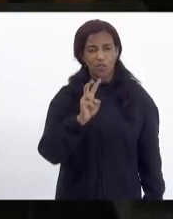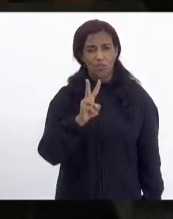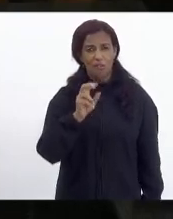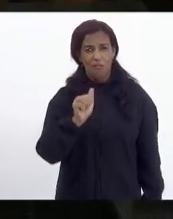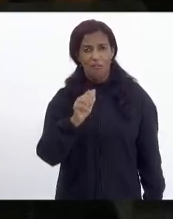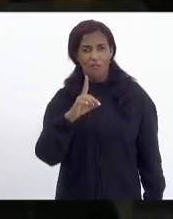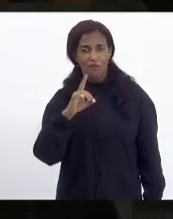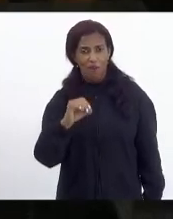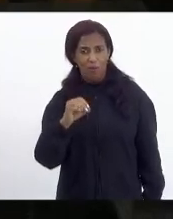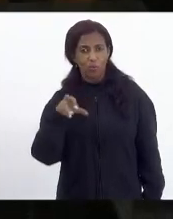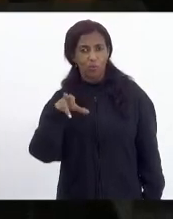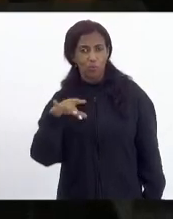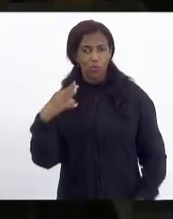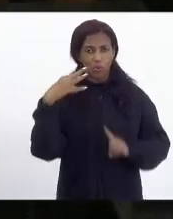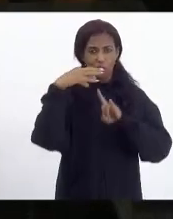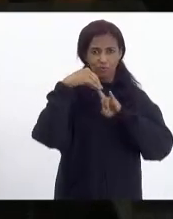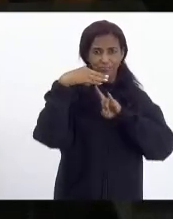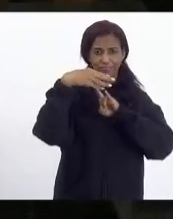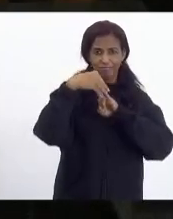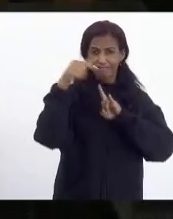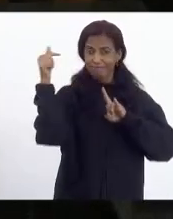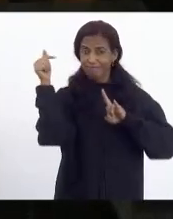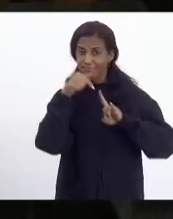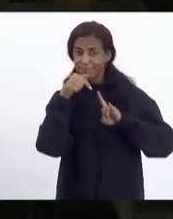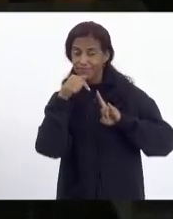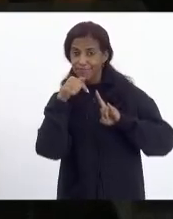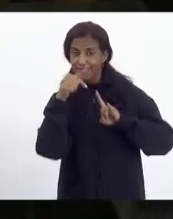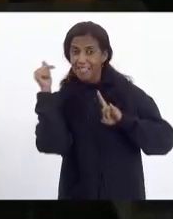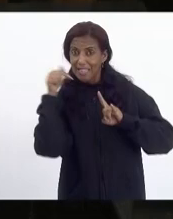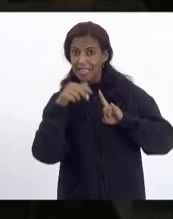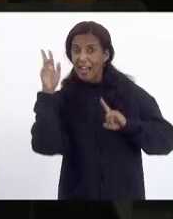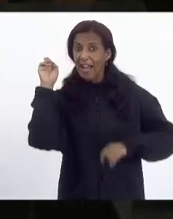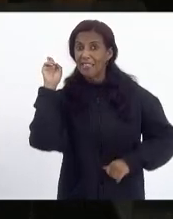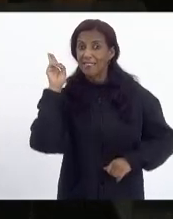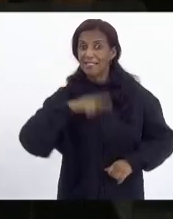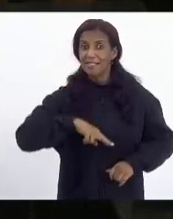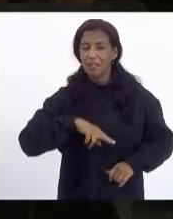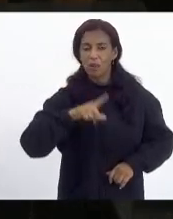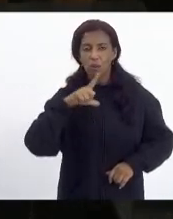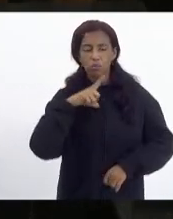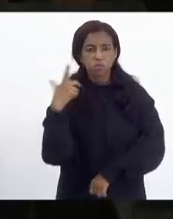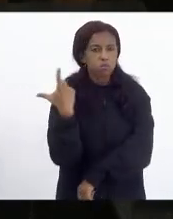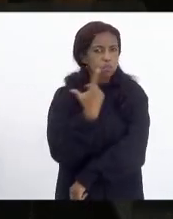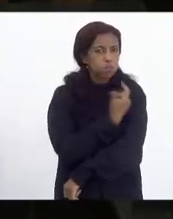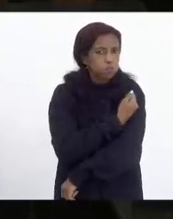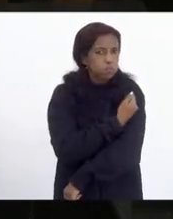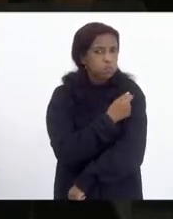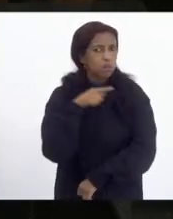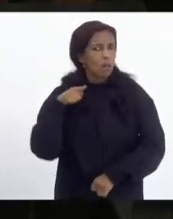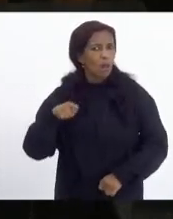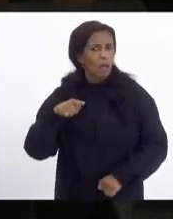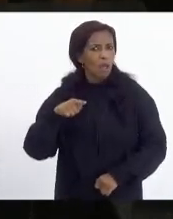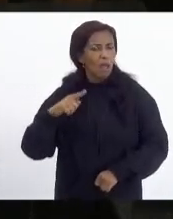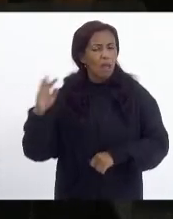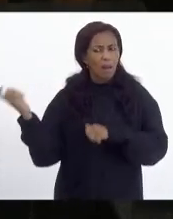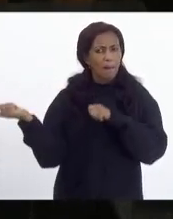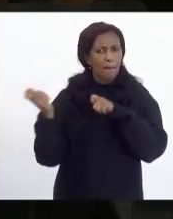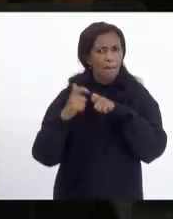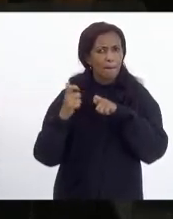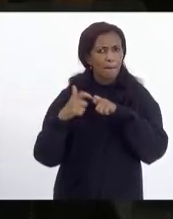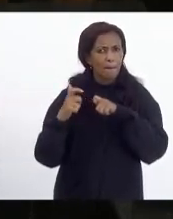tinha razão Oi Osvaldo Cruz tinha razão porque era um sanitarista